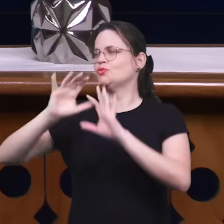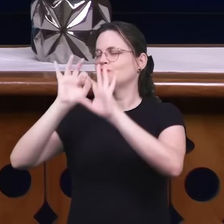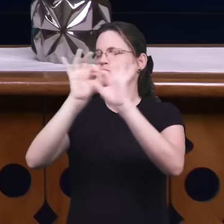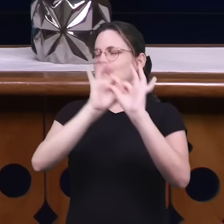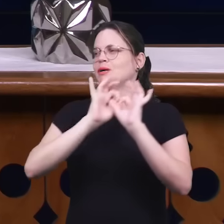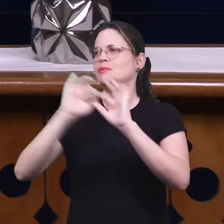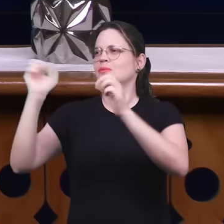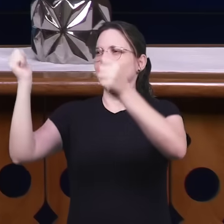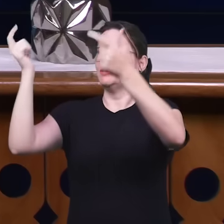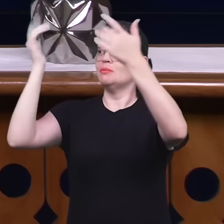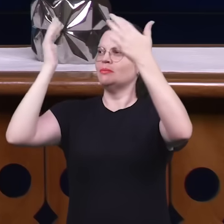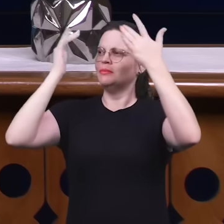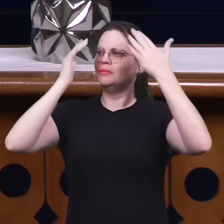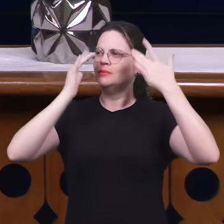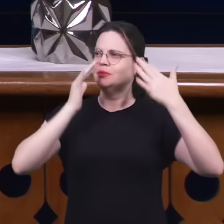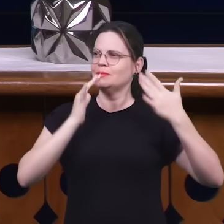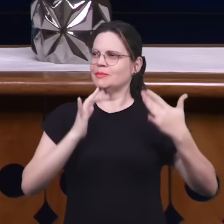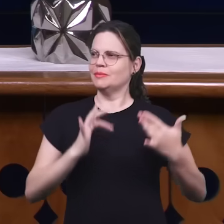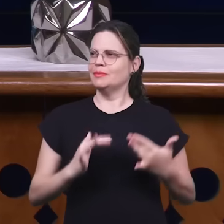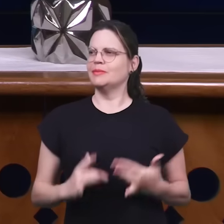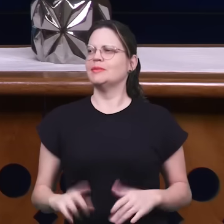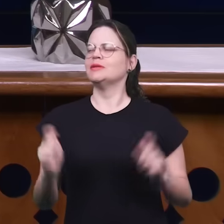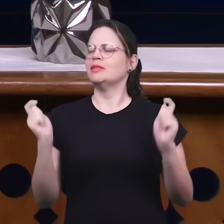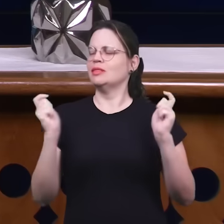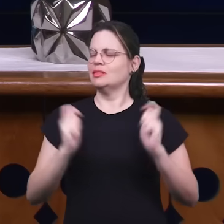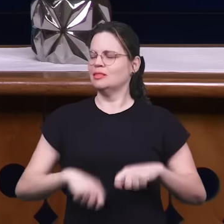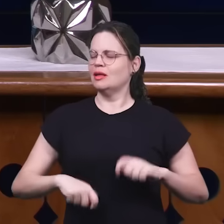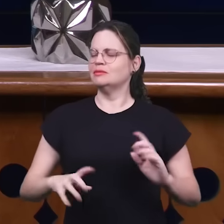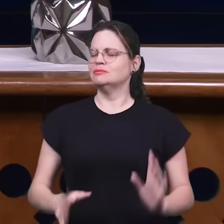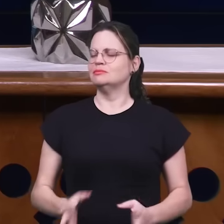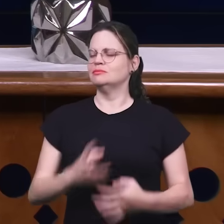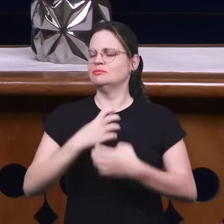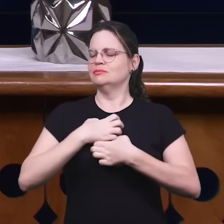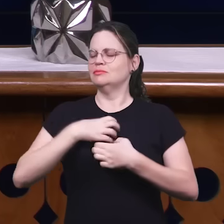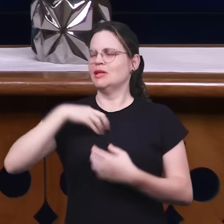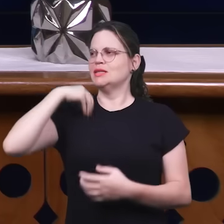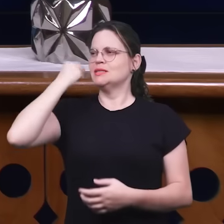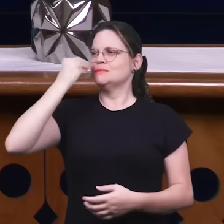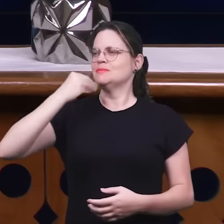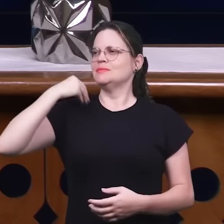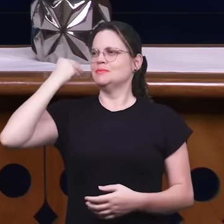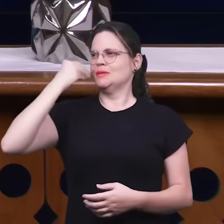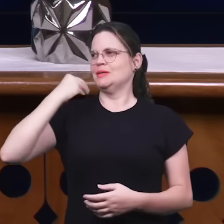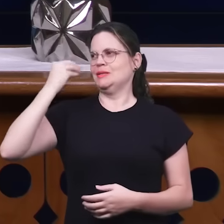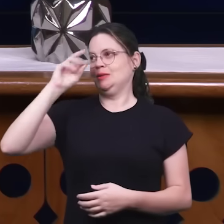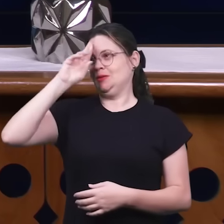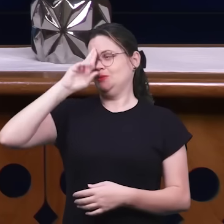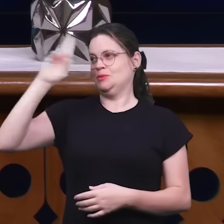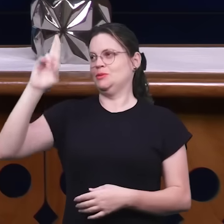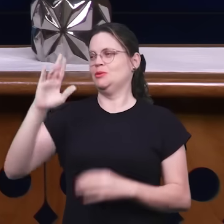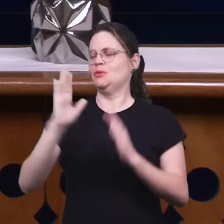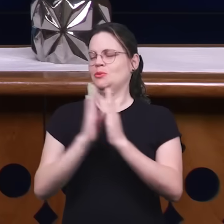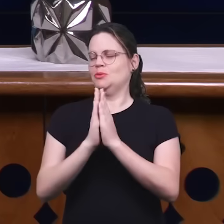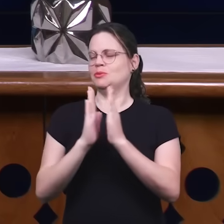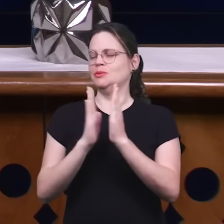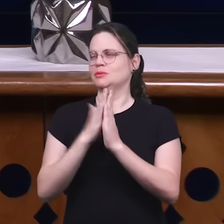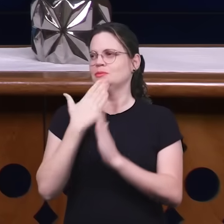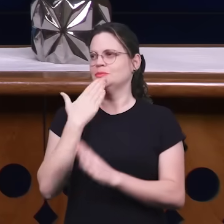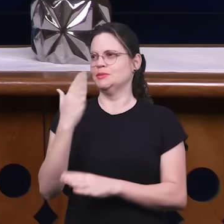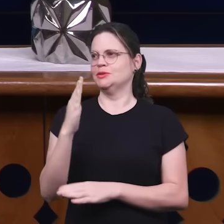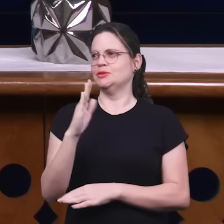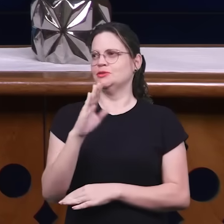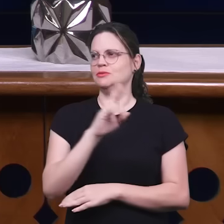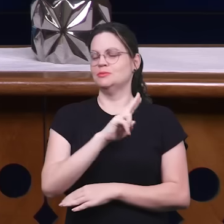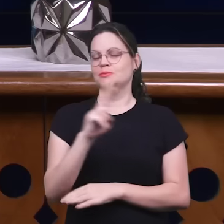nossos corações a bênção de podermos realizar e vivermos a obra do Senhor. Oramos assim, ó Pai,